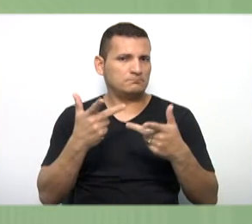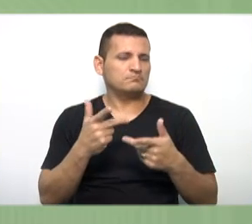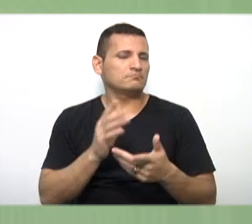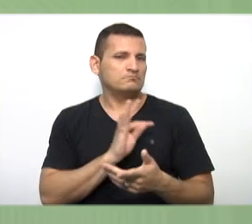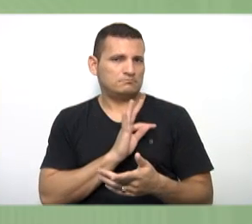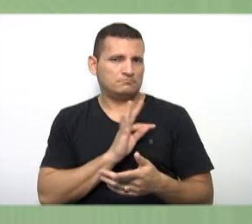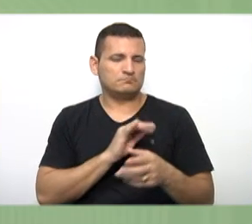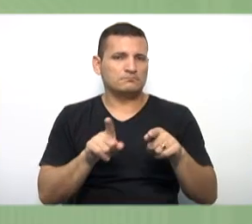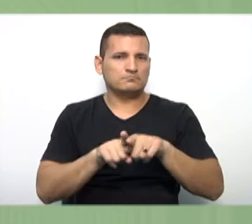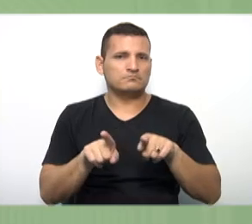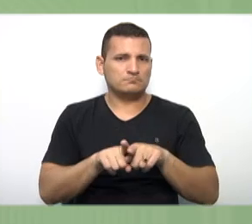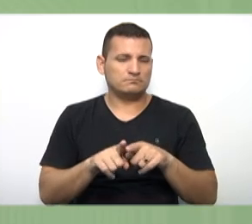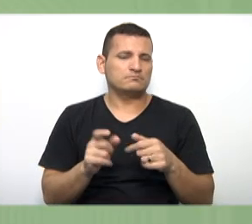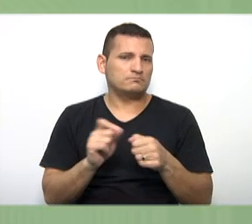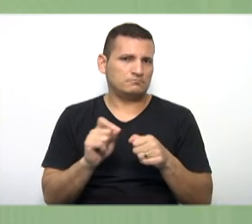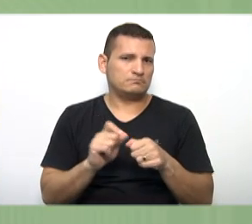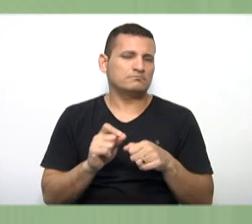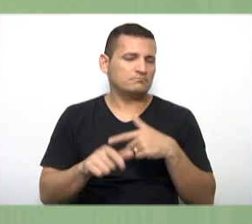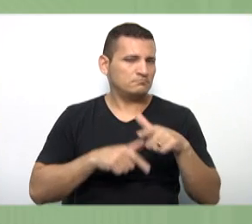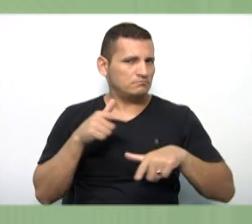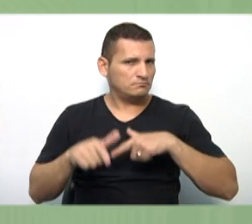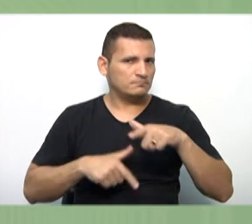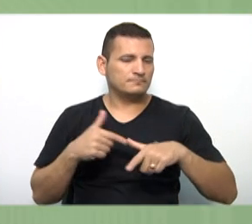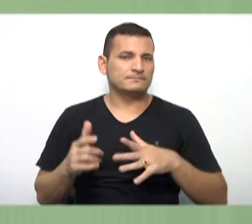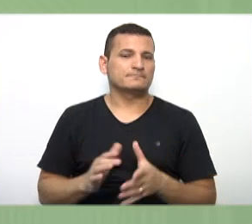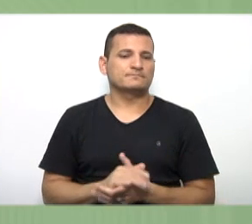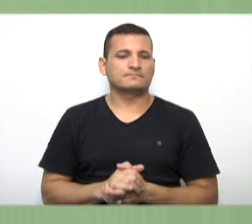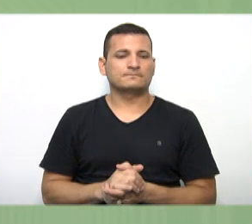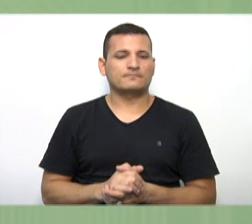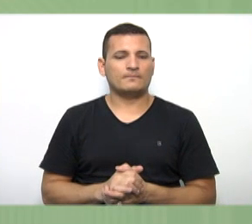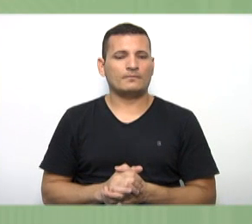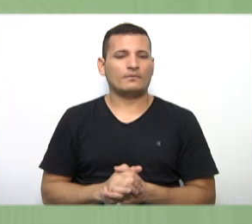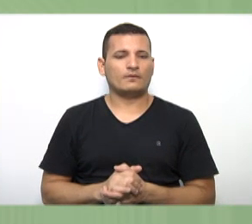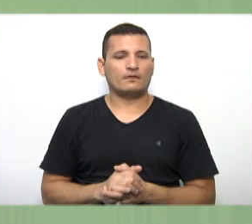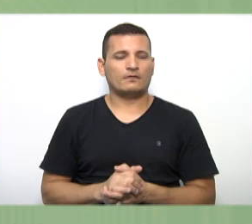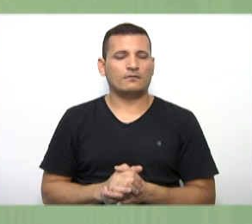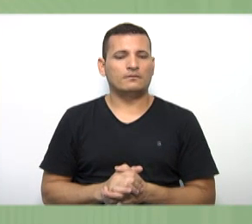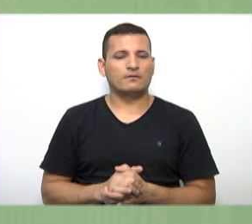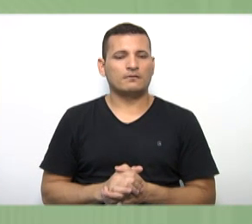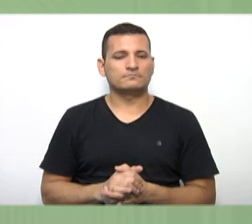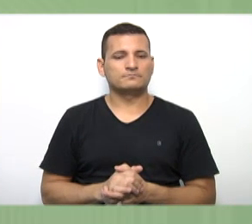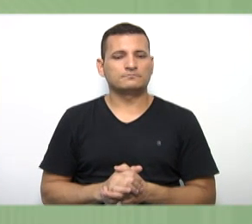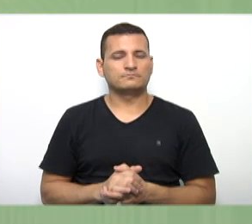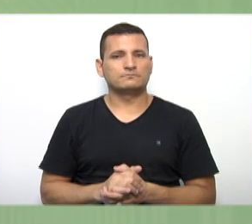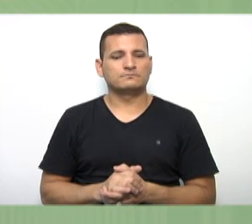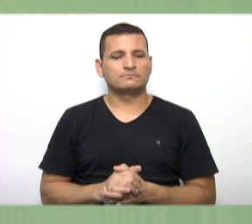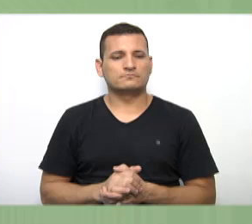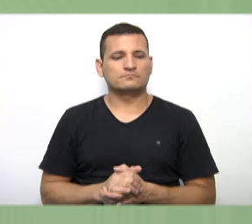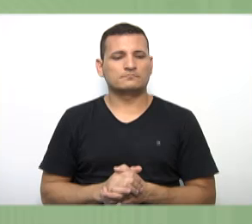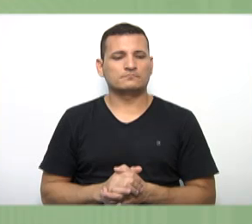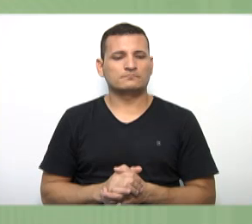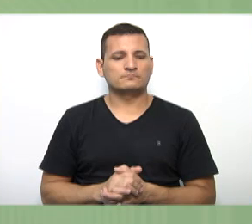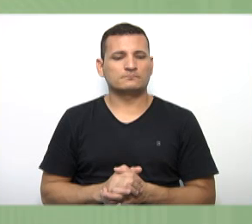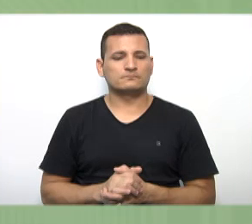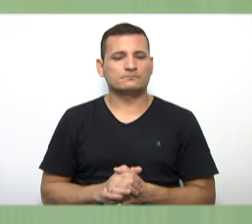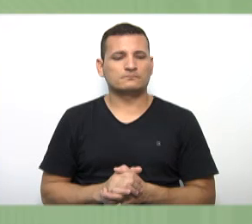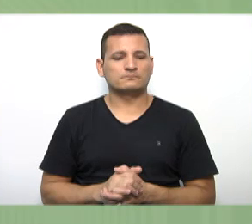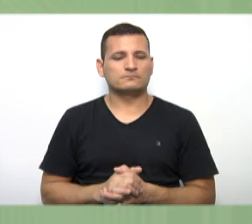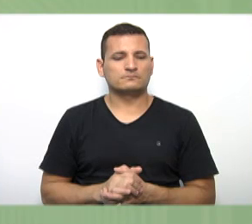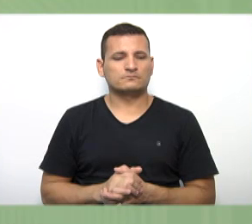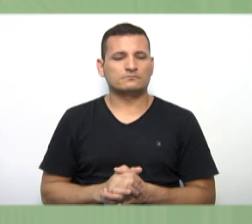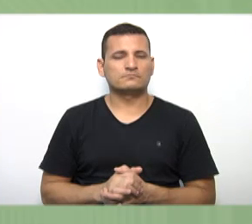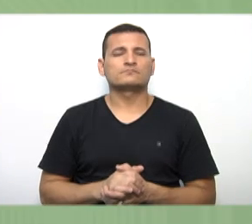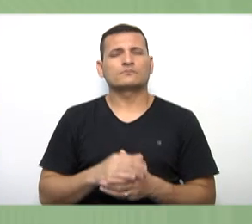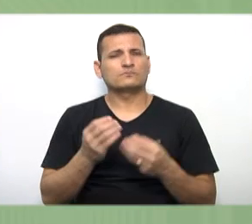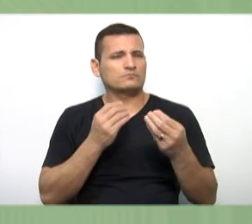técnicas para realizar as atividades. Então, geralmente, a execução das operações está relacionada aos